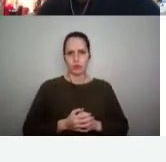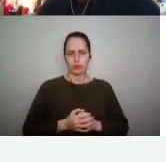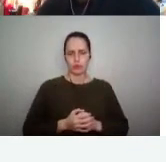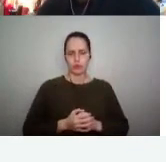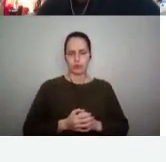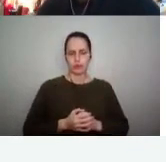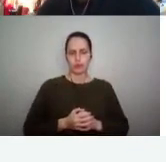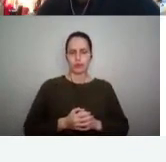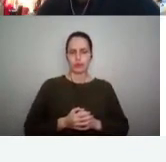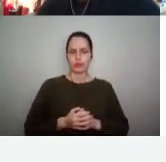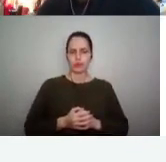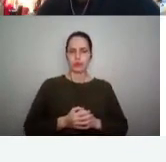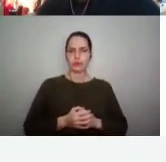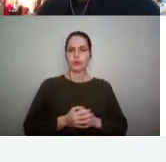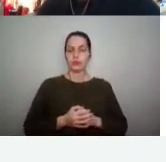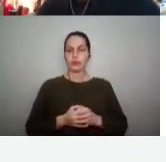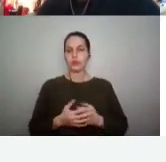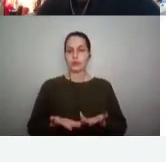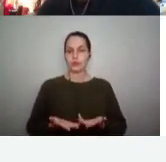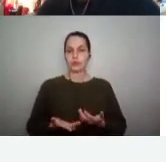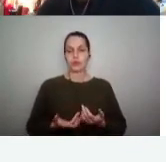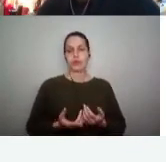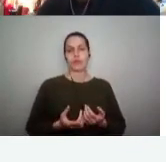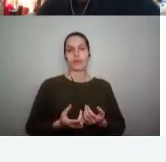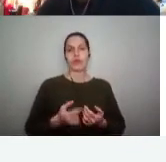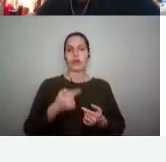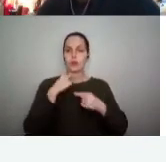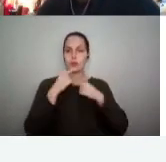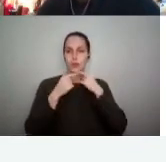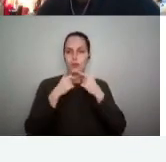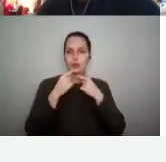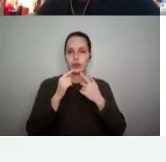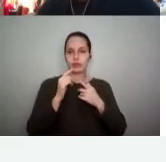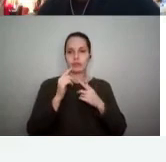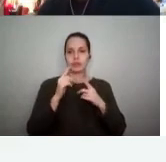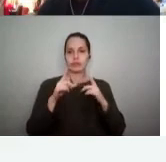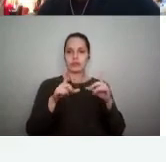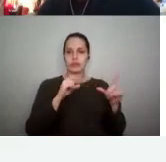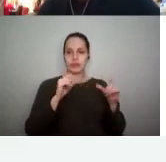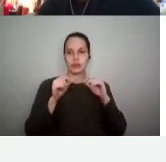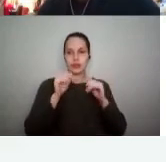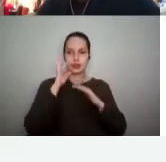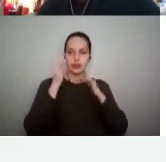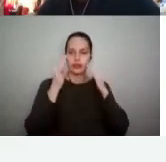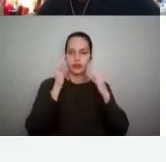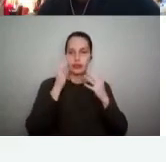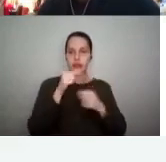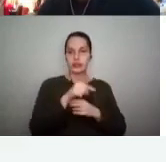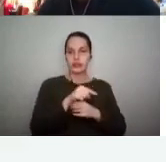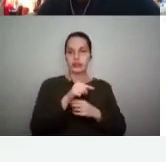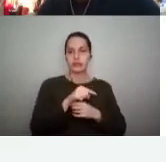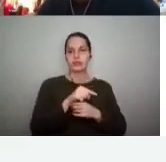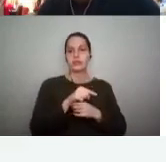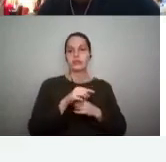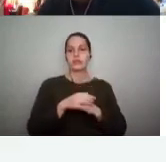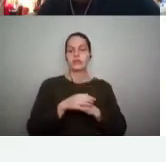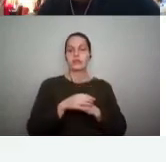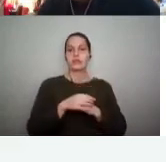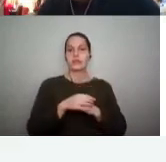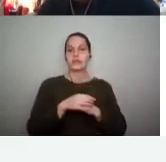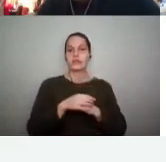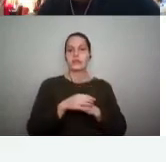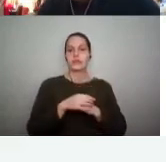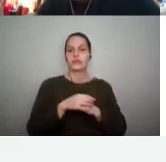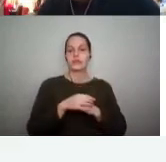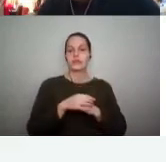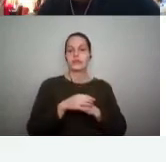Então, a partir das dúvidas e decisões entre professores e os alunos, né, estimula sempre esse pensamento de dúvida, de inquiridor, né,